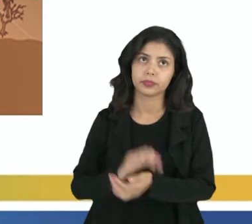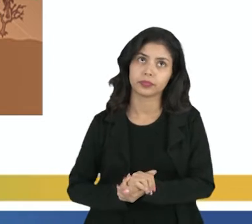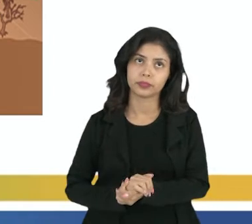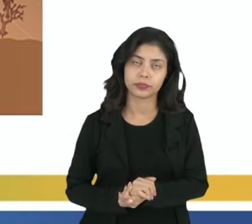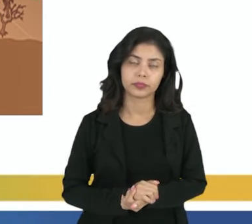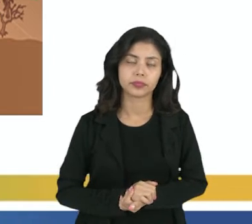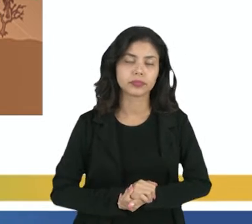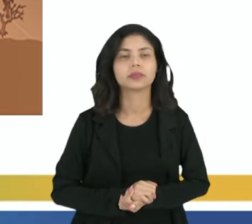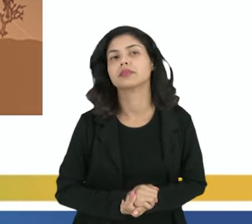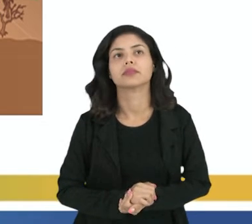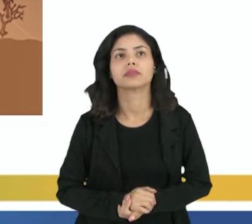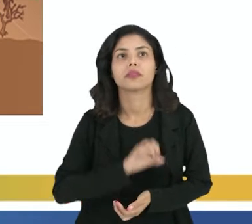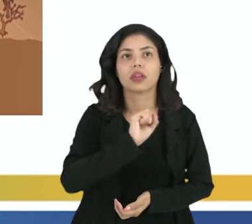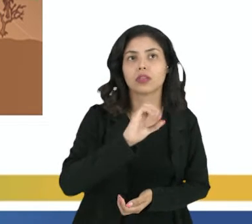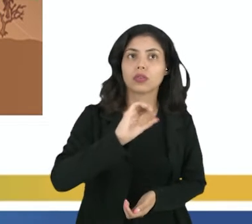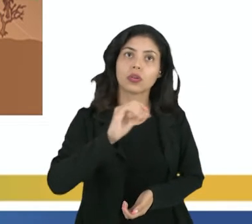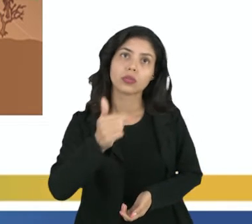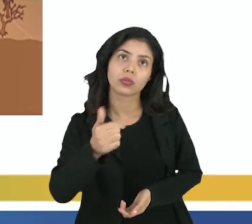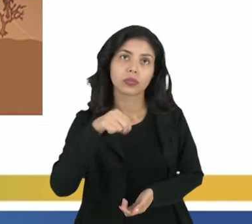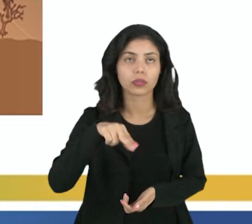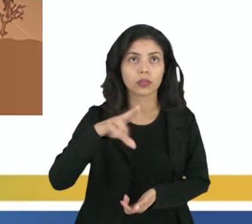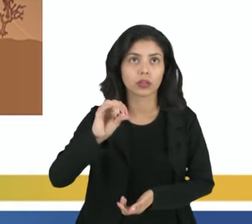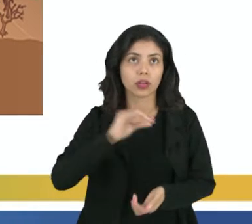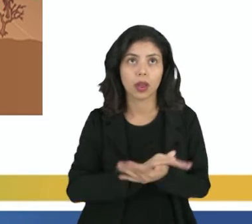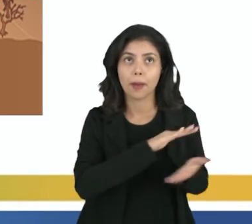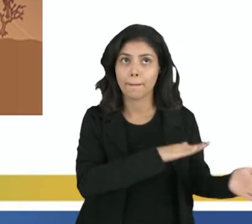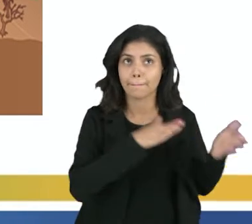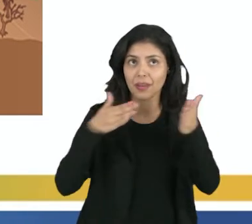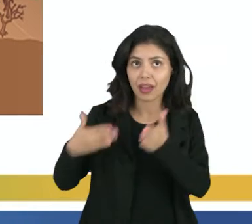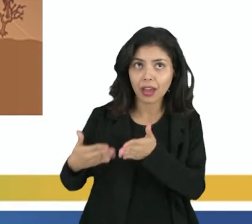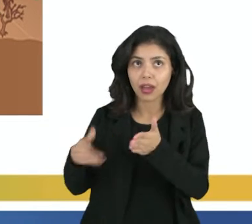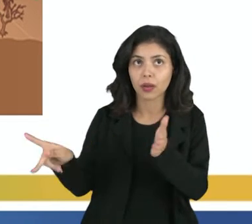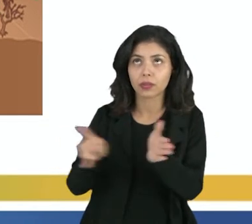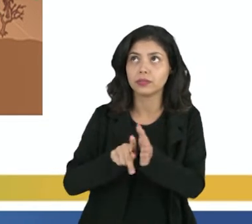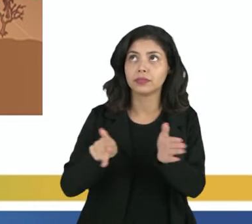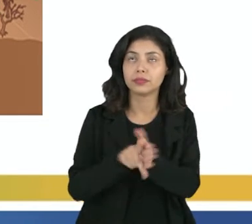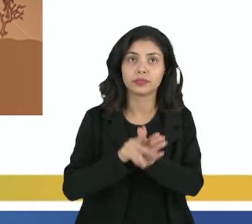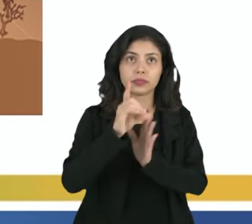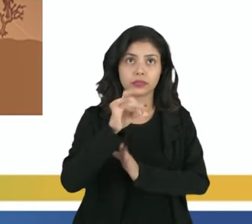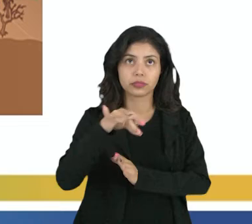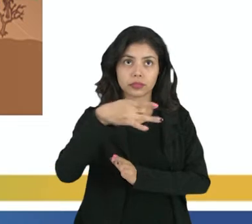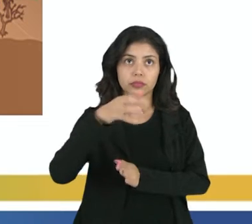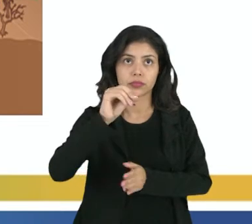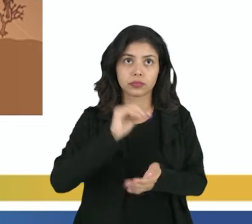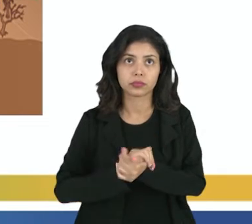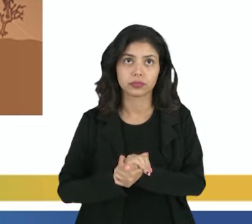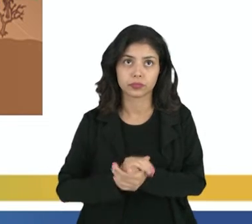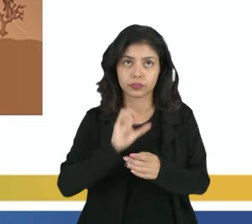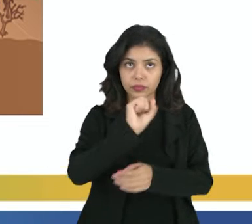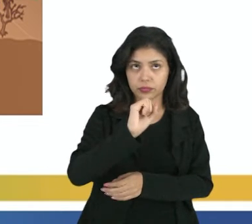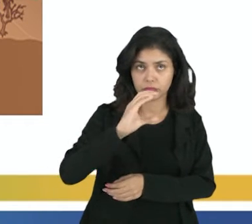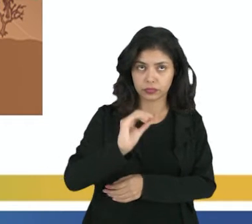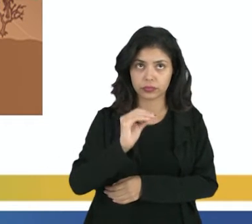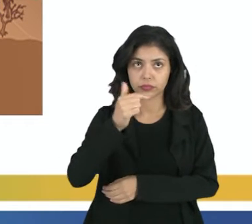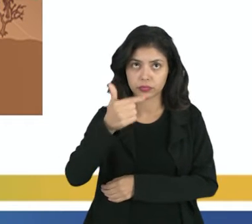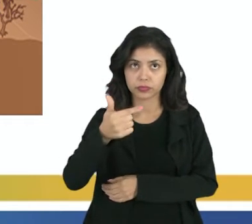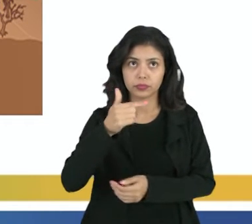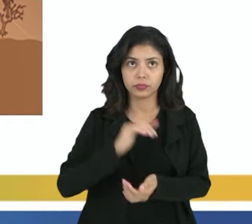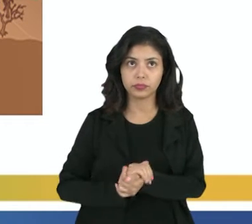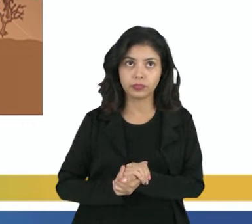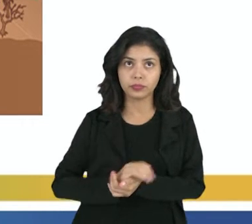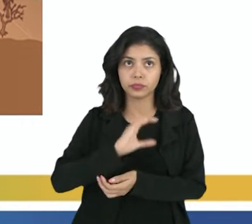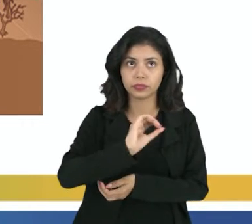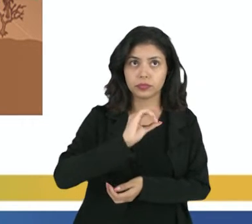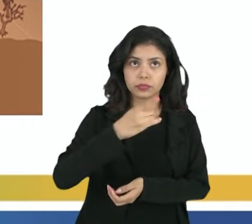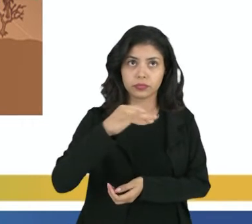ou SO2 e NO2 particularmente derivados do dióxido de enxofre e o